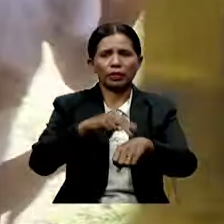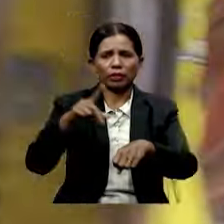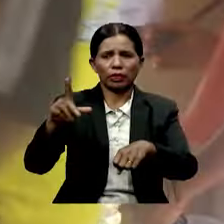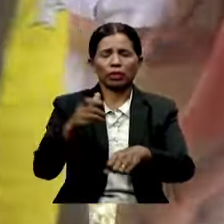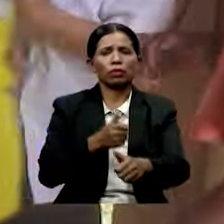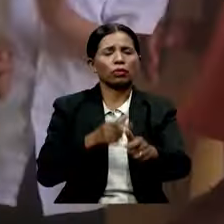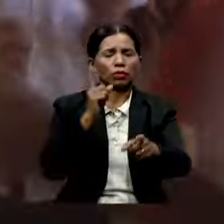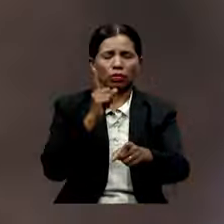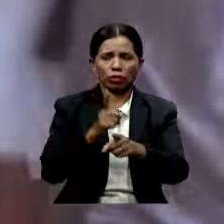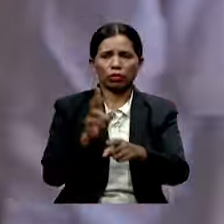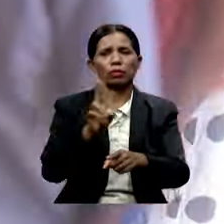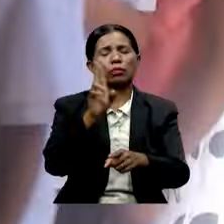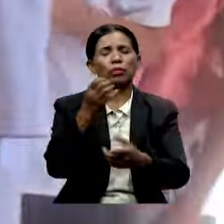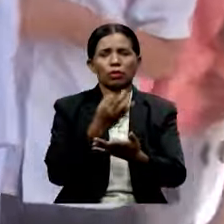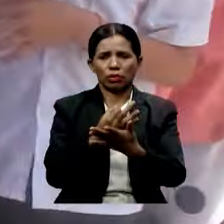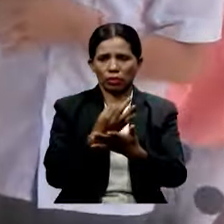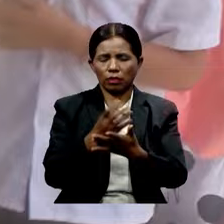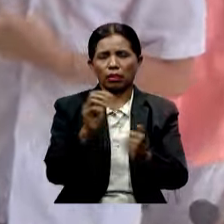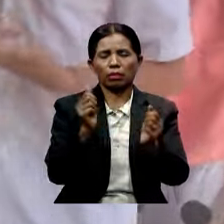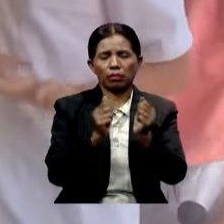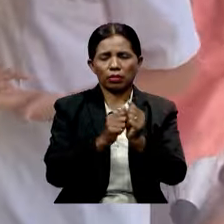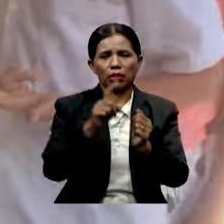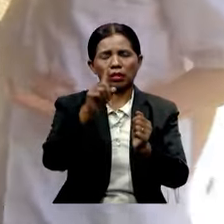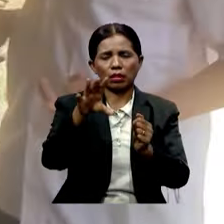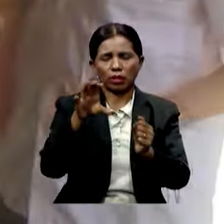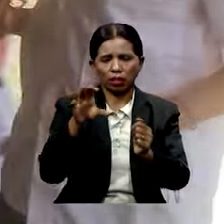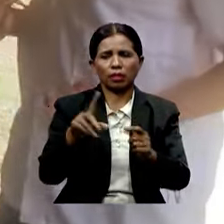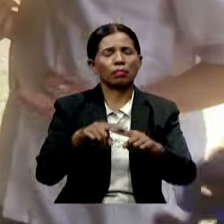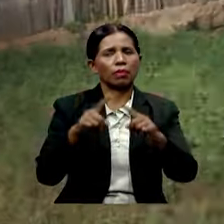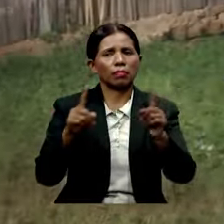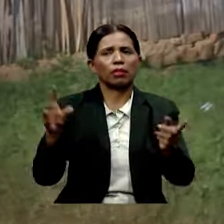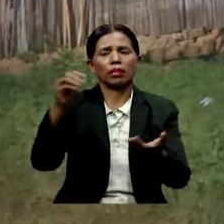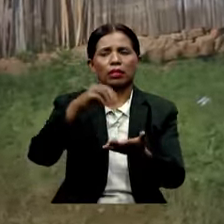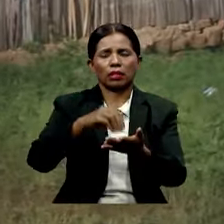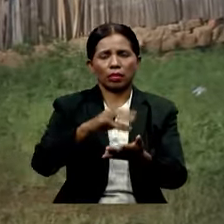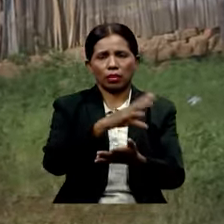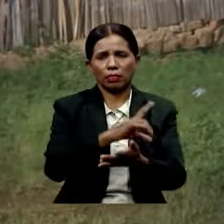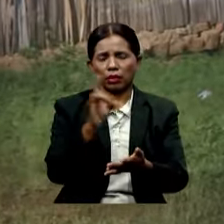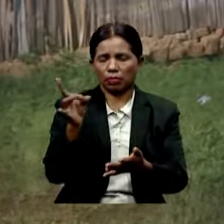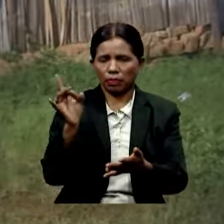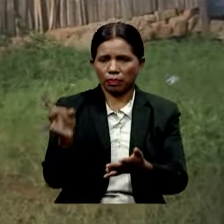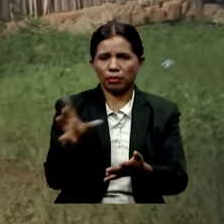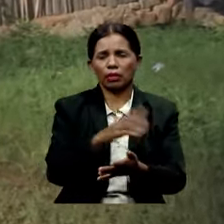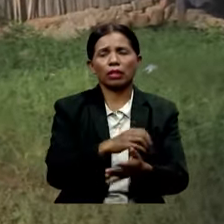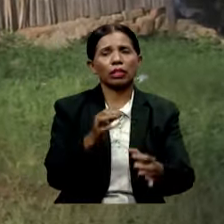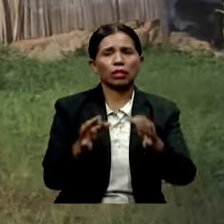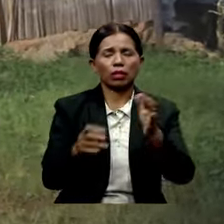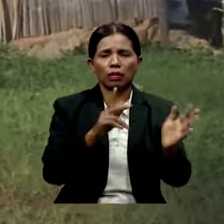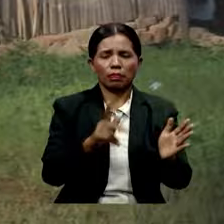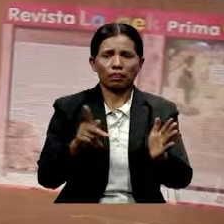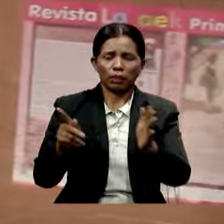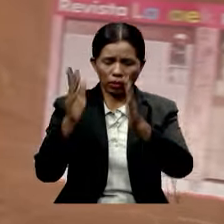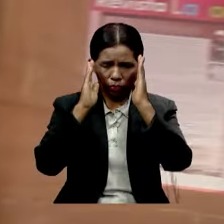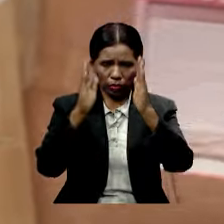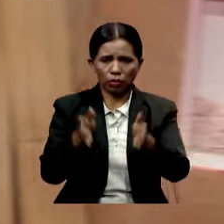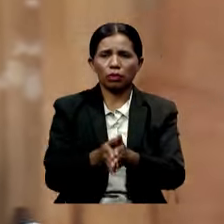tuir rolos executa orçamento montante tokon atus ida resin, mai be aloka det tokon wal nulu resin. Maske plano estratégico